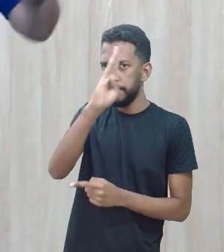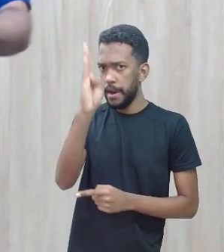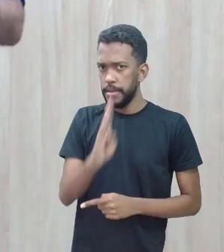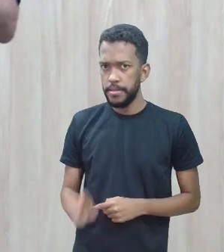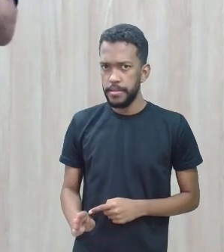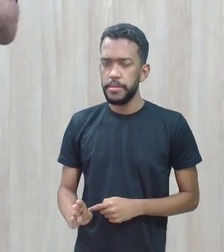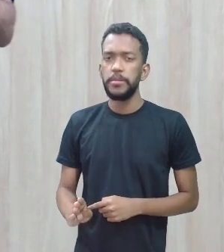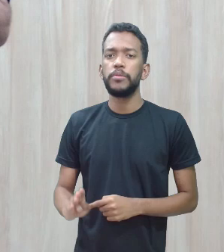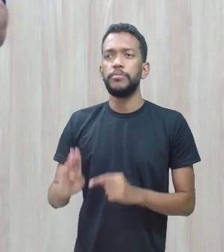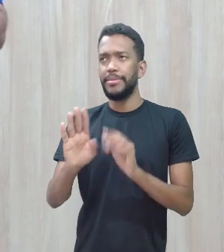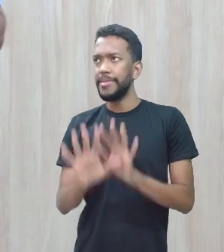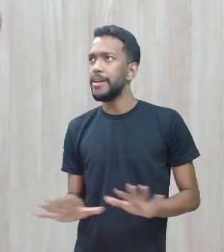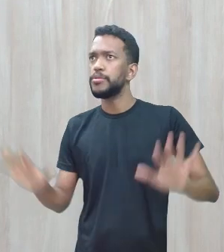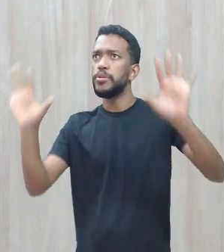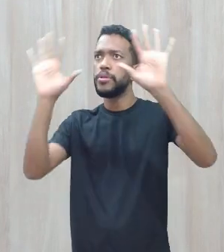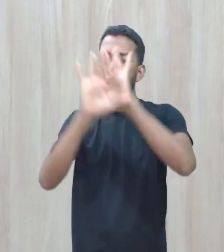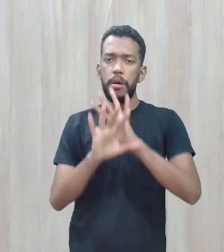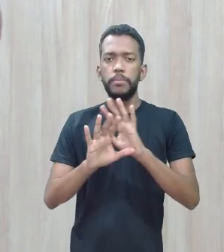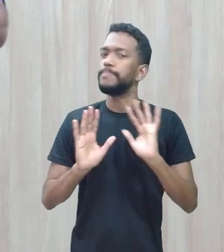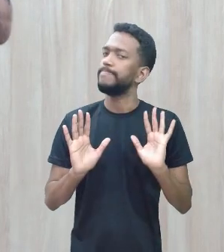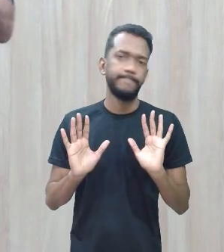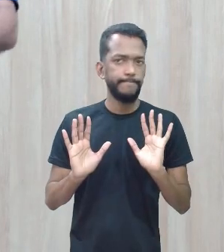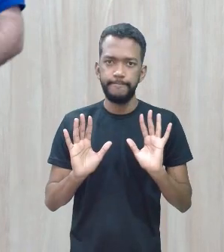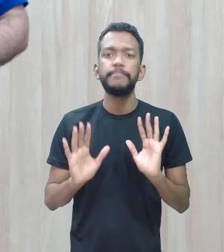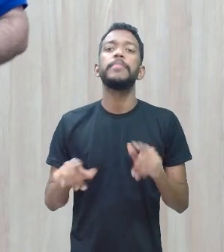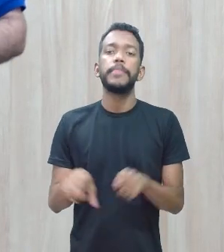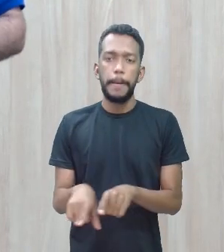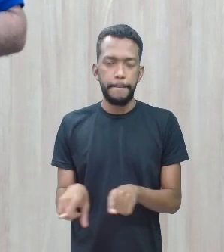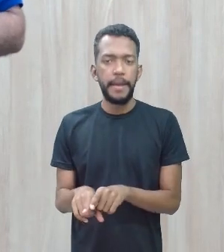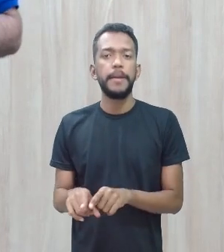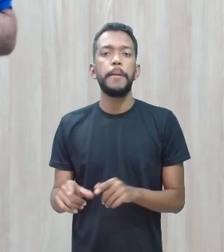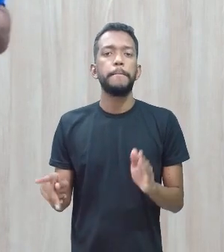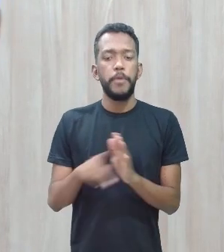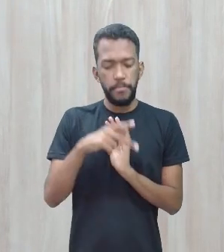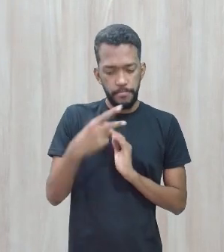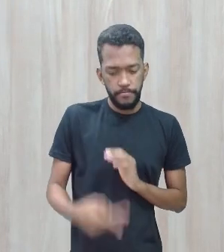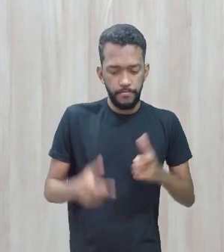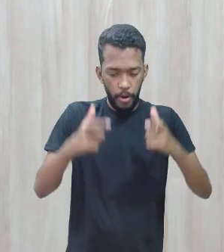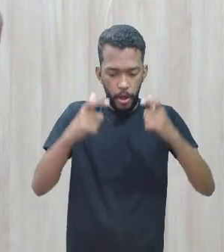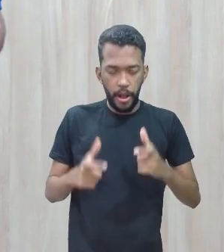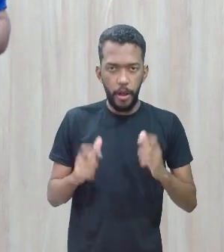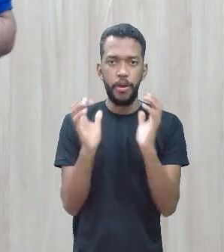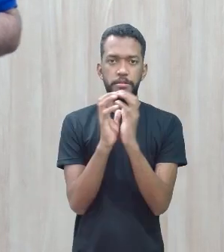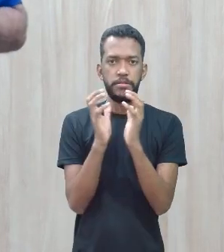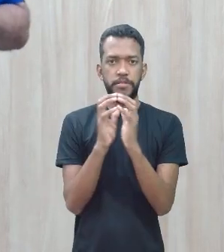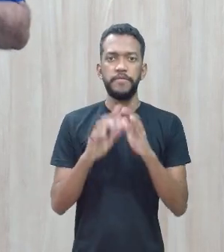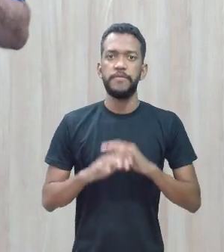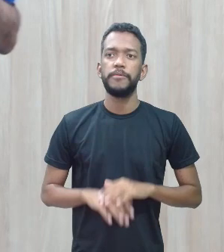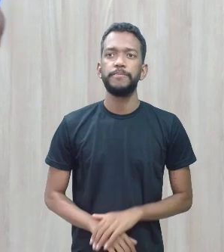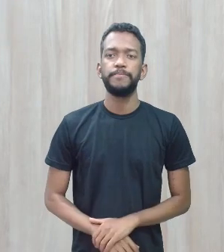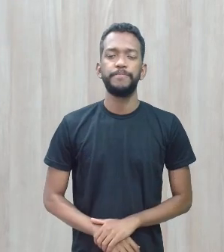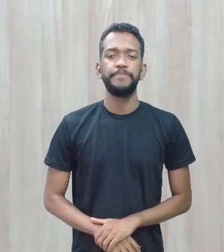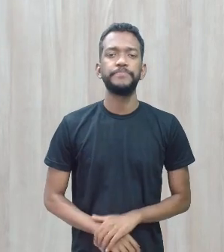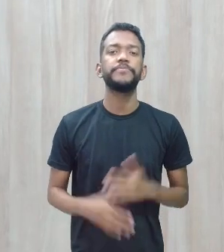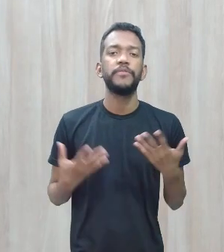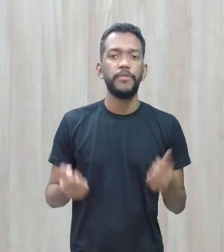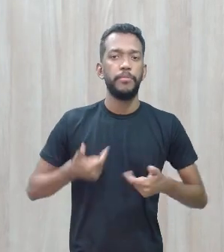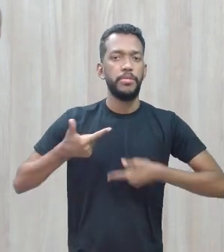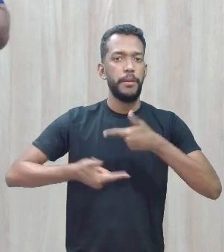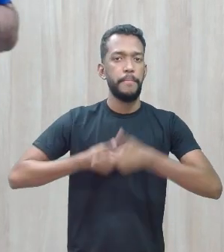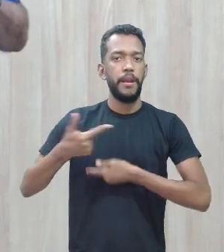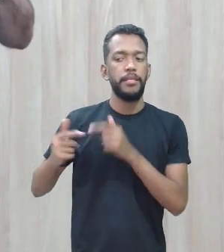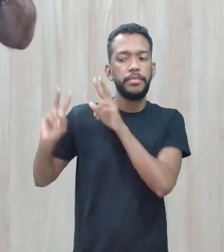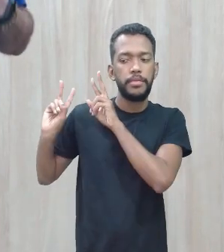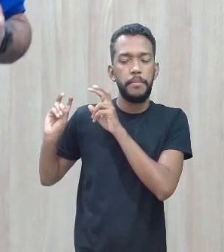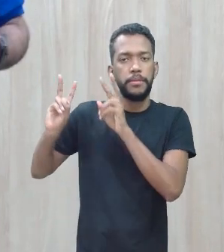no território nacional, mas também no território local nosso, né, nossa cidade de Recife. Vamos trabalhar algumas